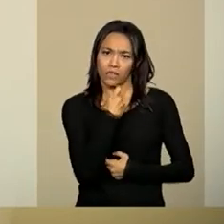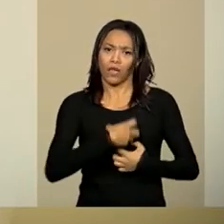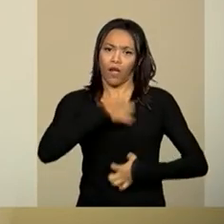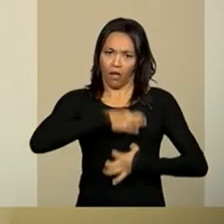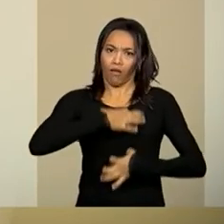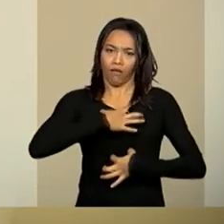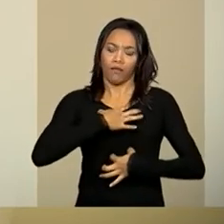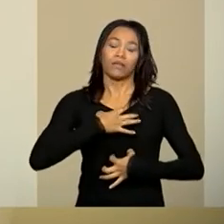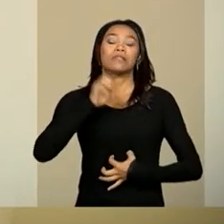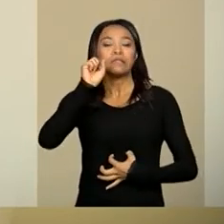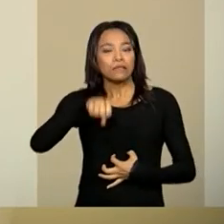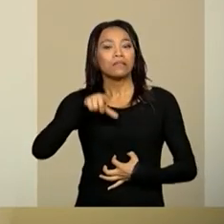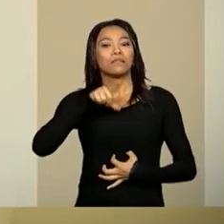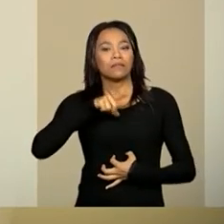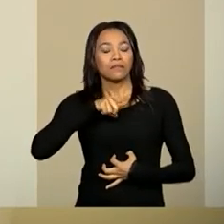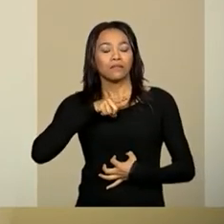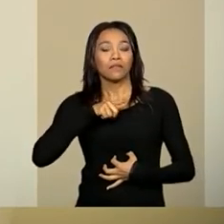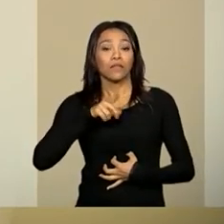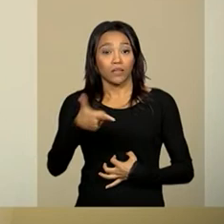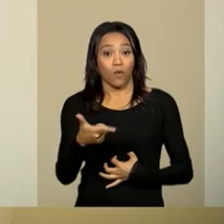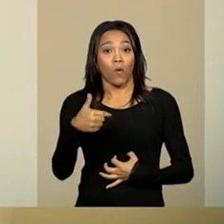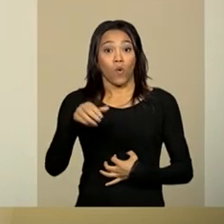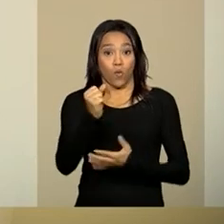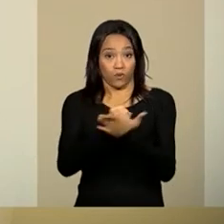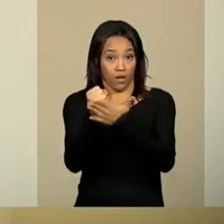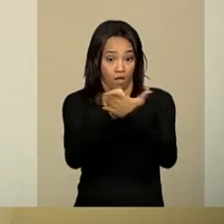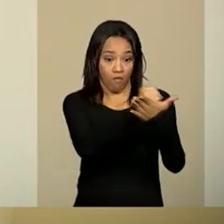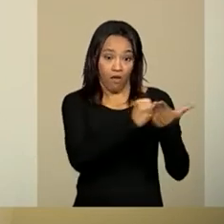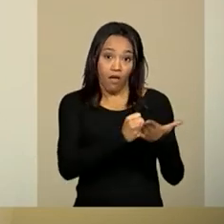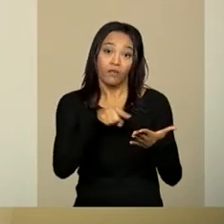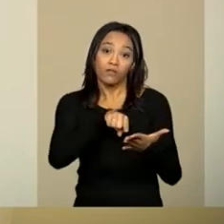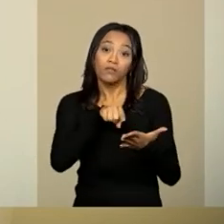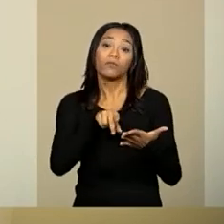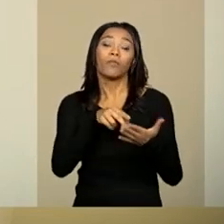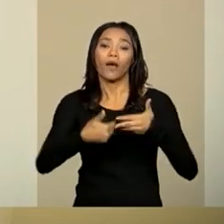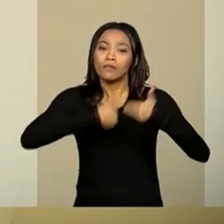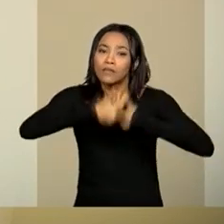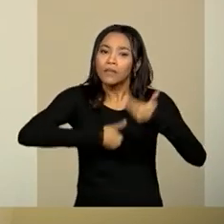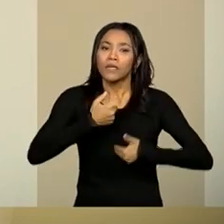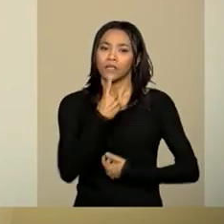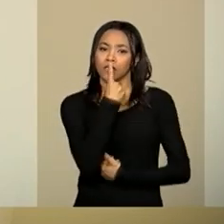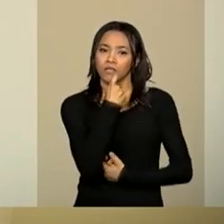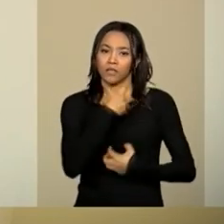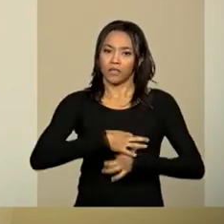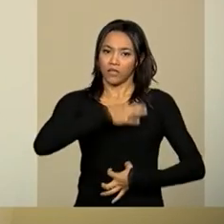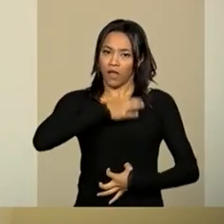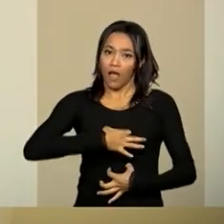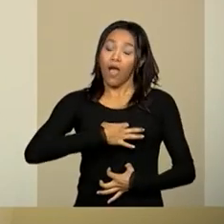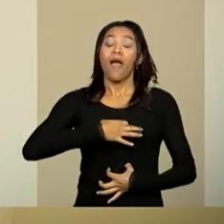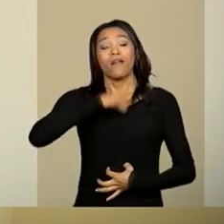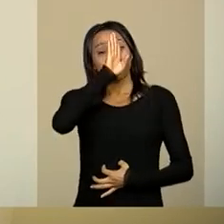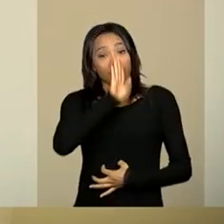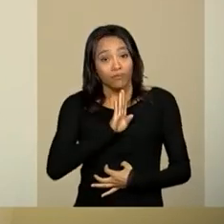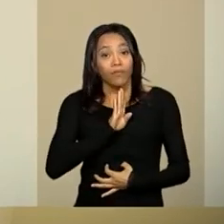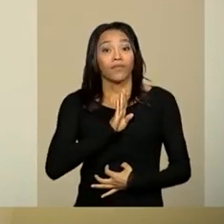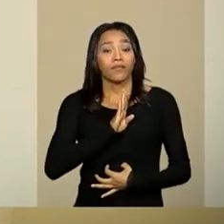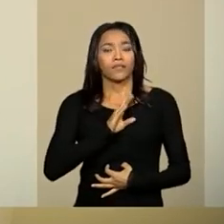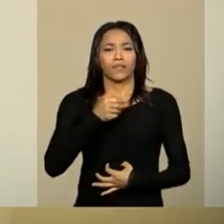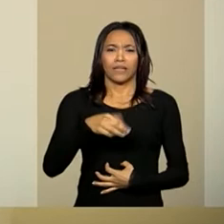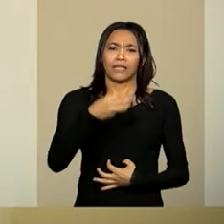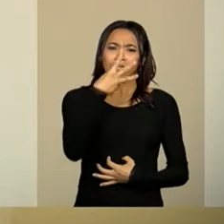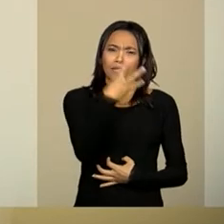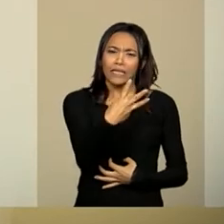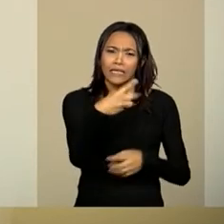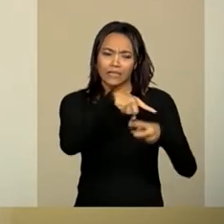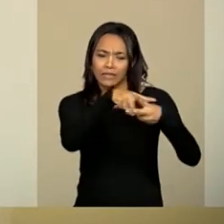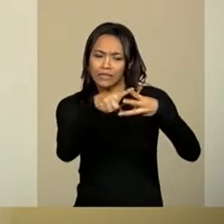como eu te disse tem sim Luciano os remédios para tratamento de asma são gratuitos em torno de três